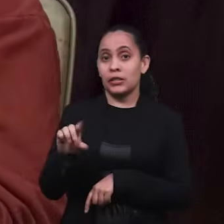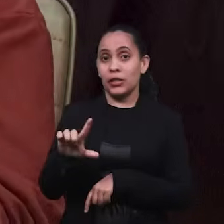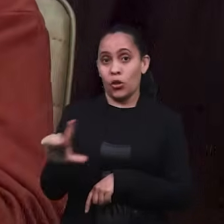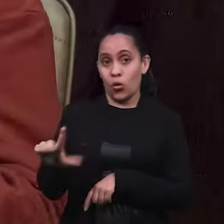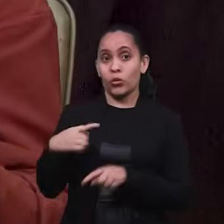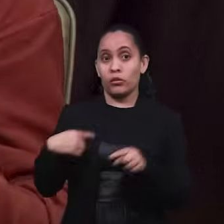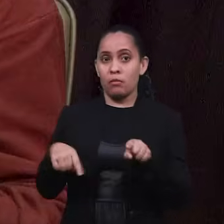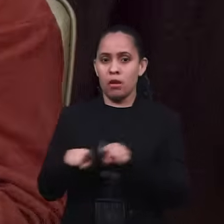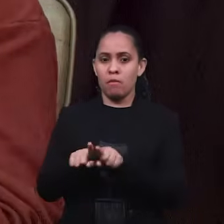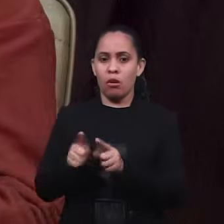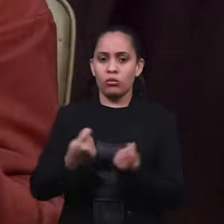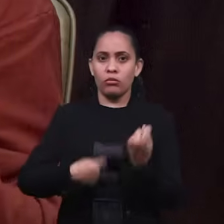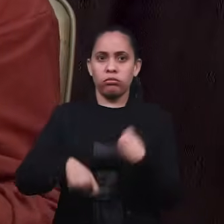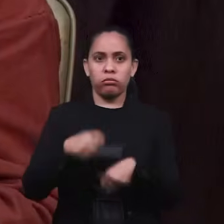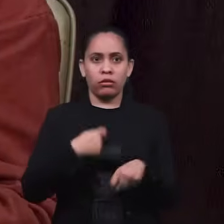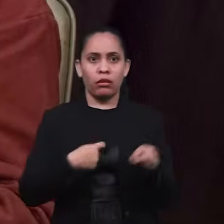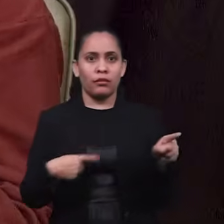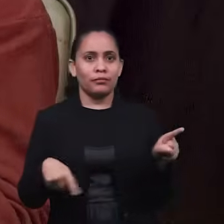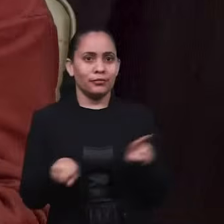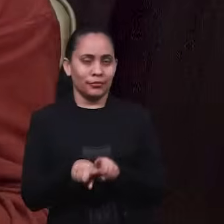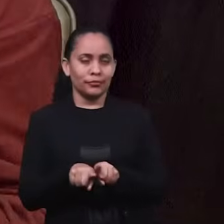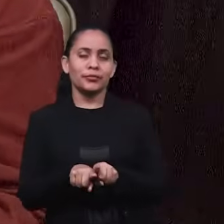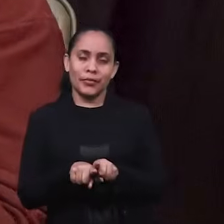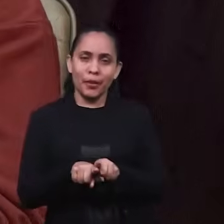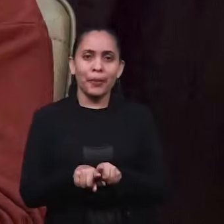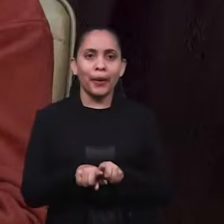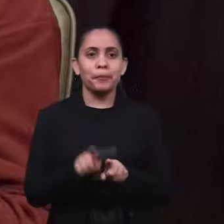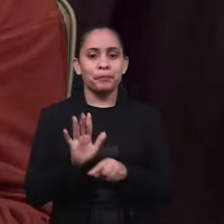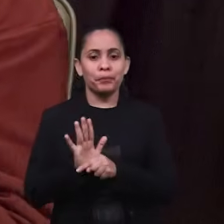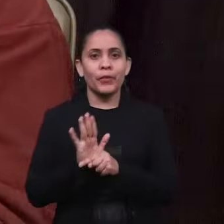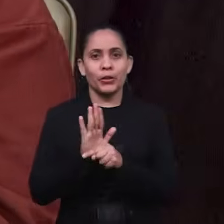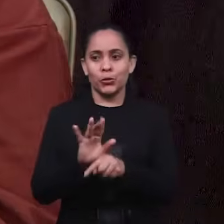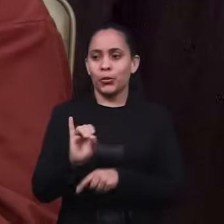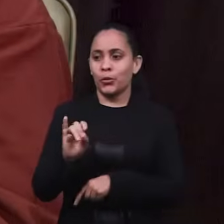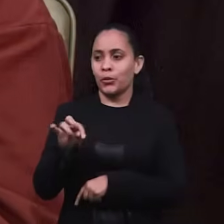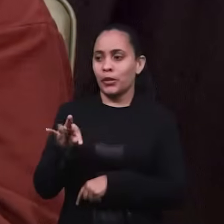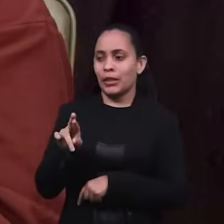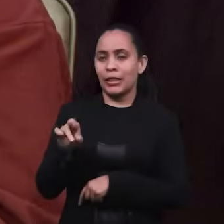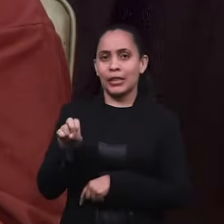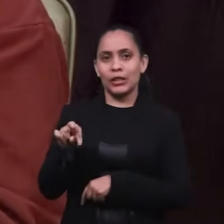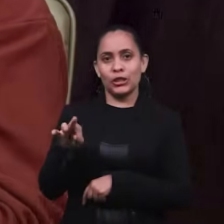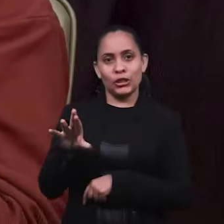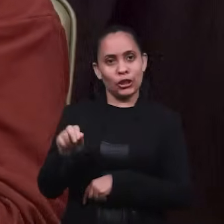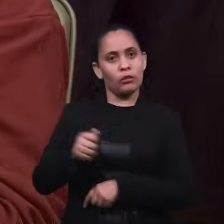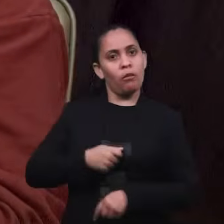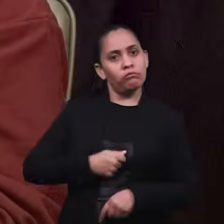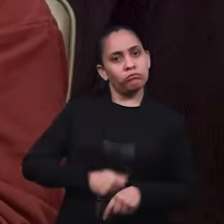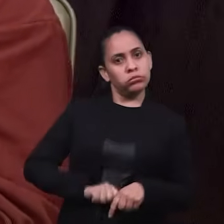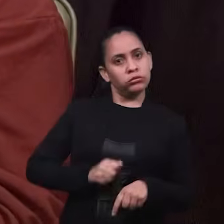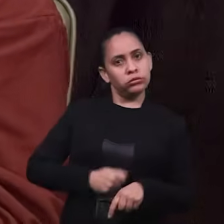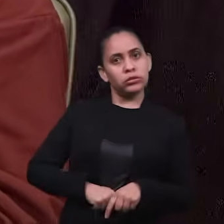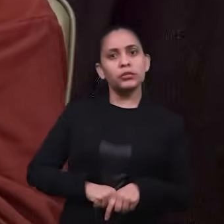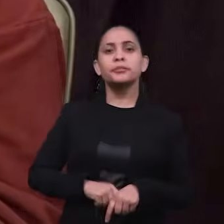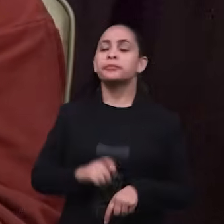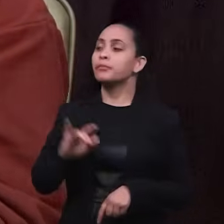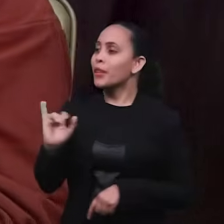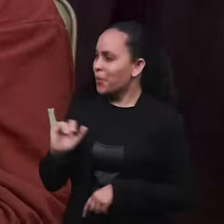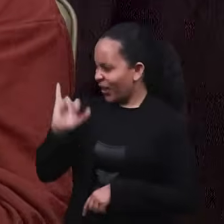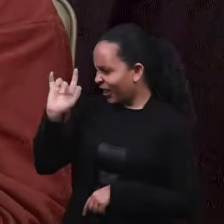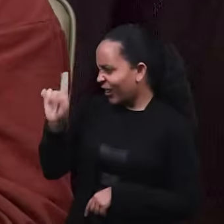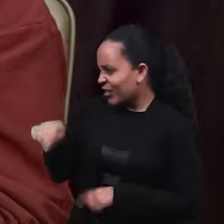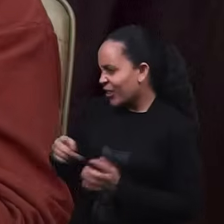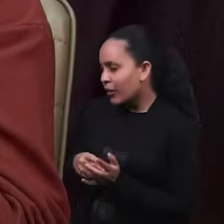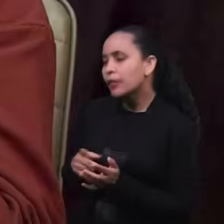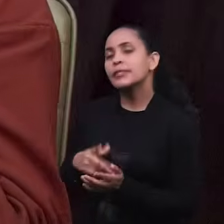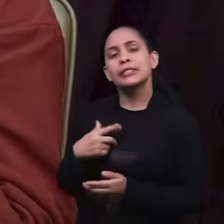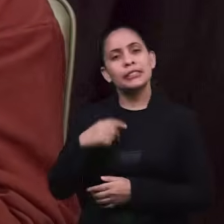para controle da nossa flora intestinal, da nossa microbiota intestinal, né? Muito importante. Então, muito importante. Então,